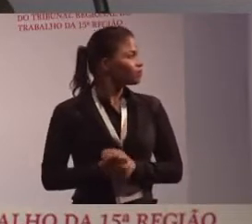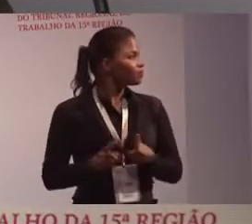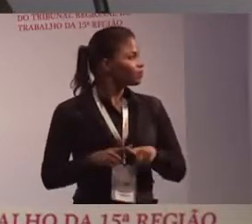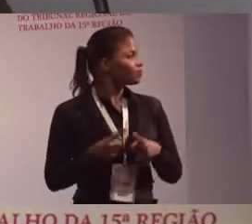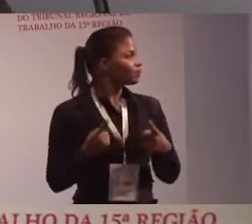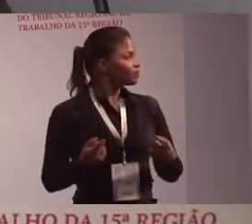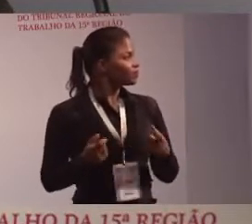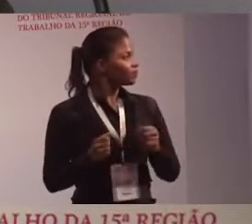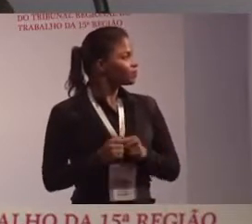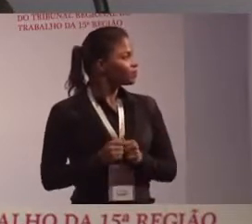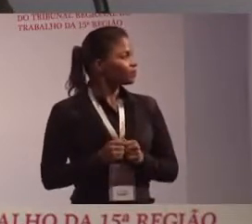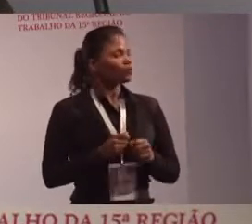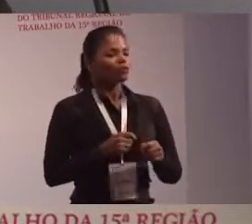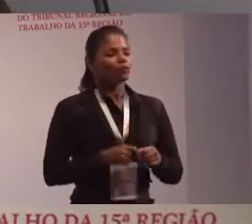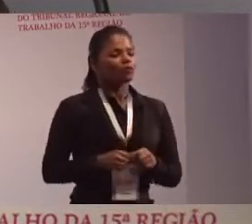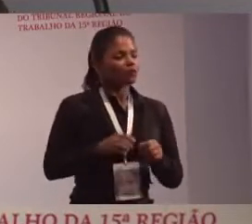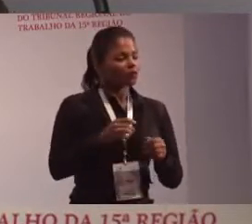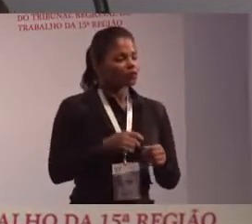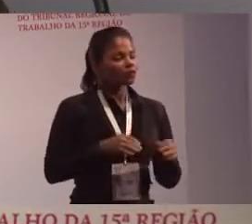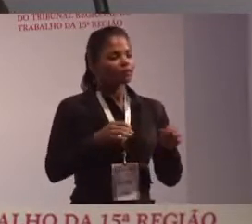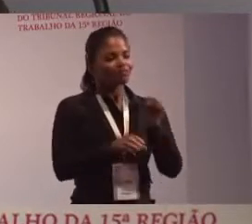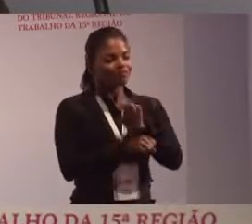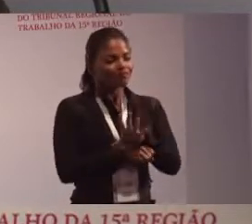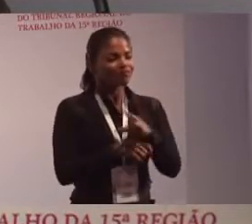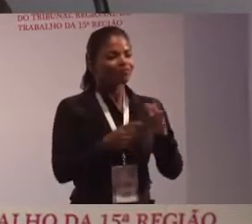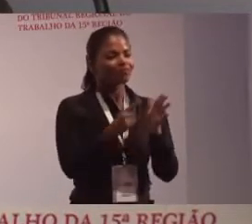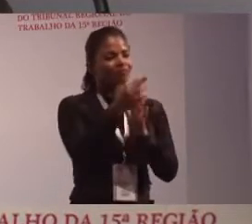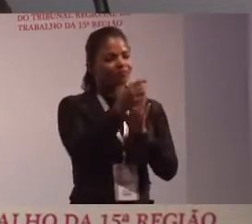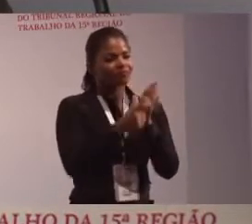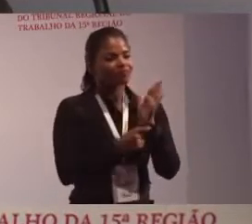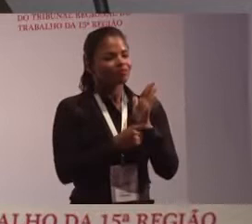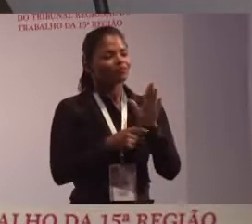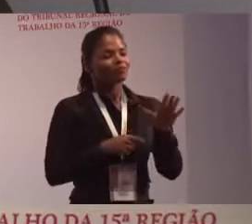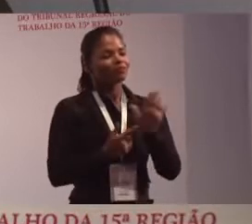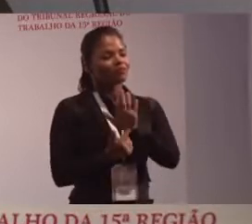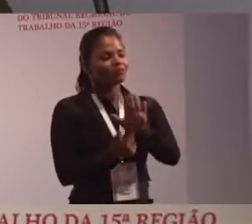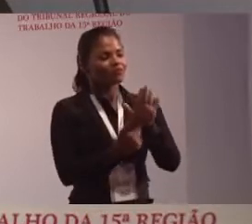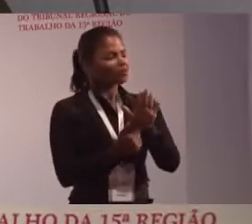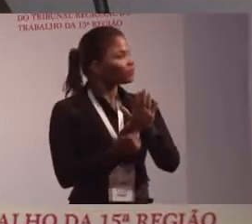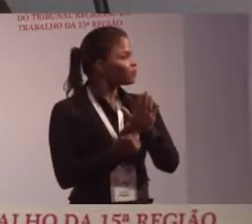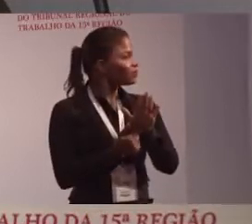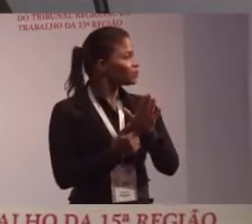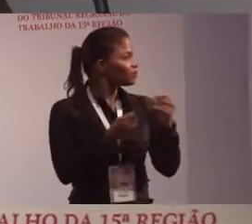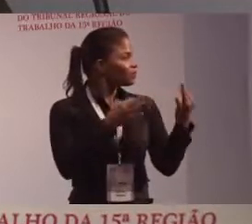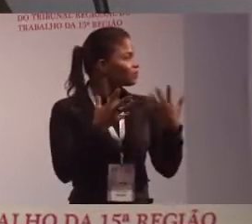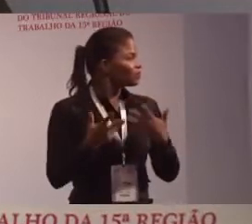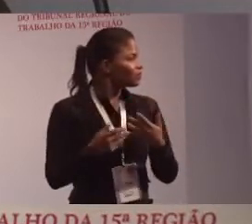Mas esse reporte, né, esse relatório, perdão, de vez em quando eu faço uma tradução direta, né,